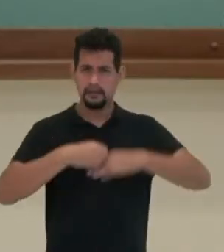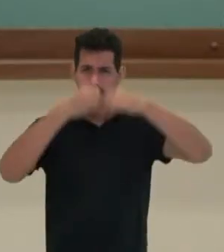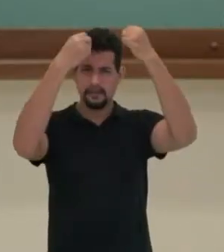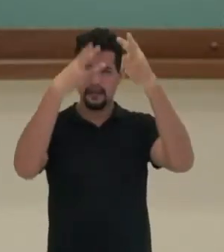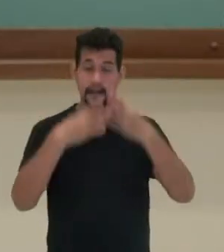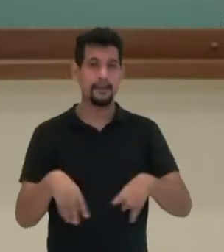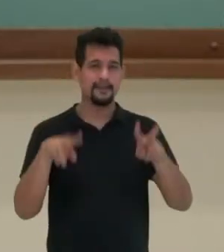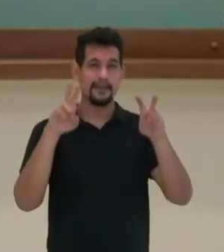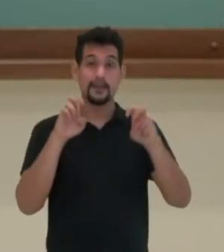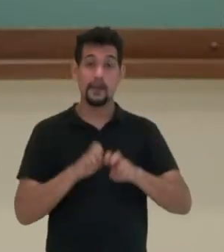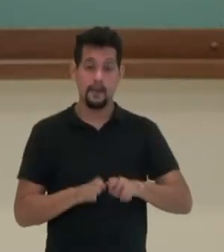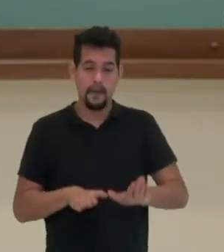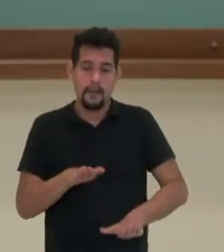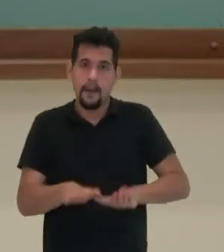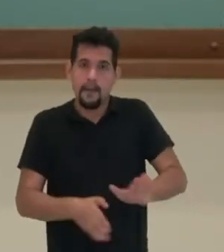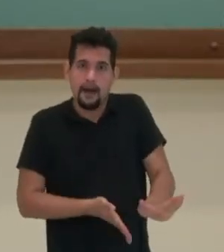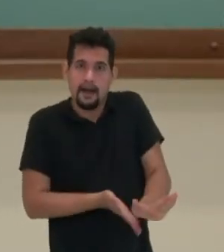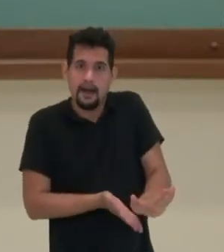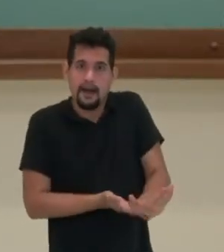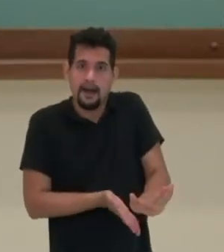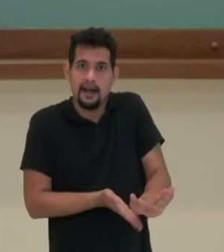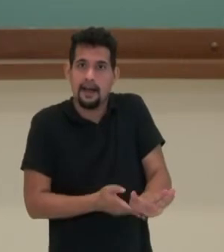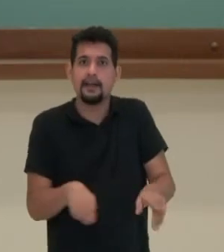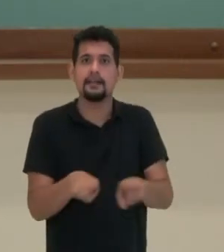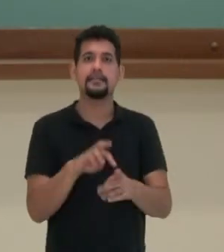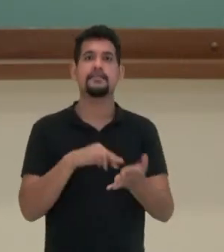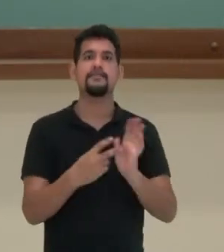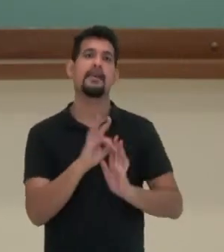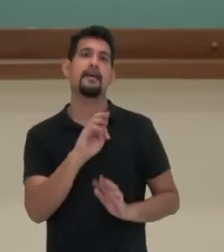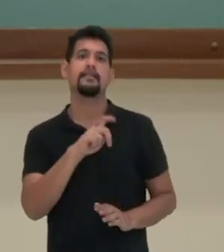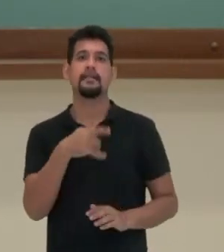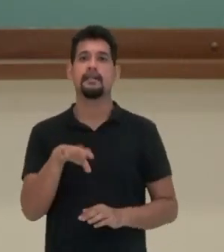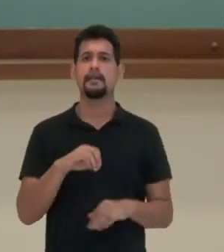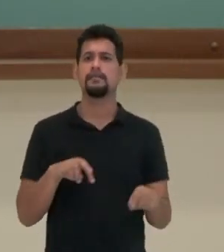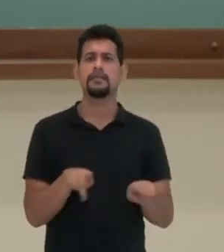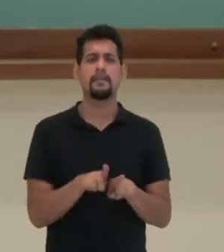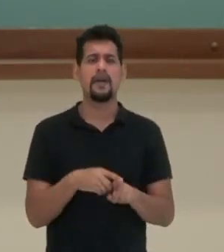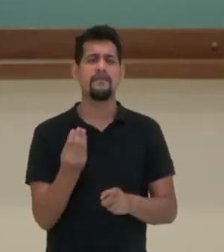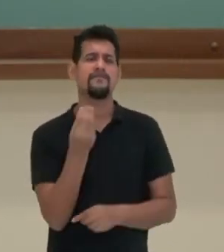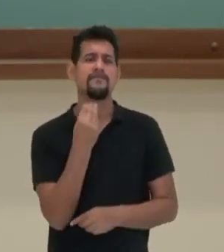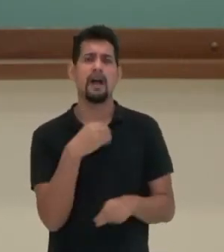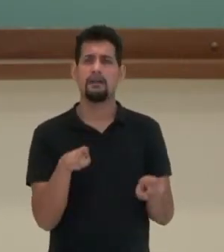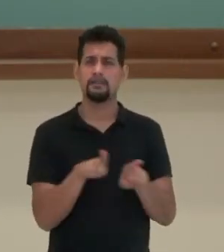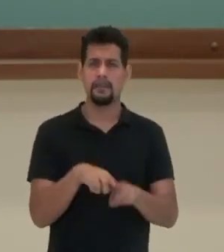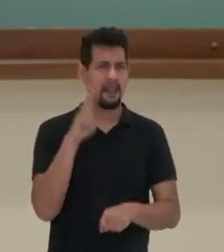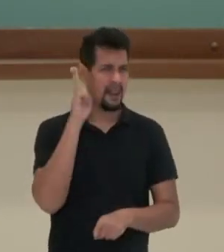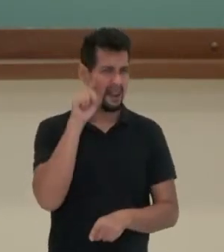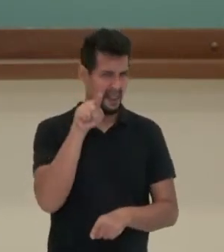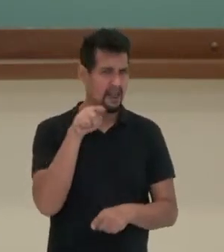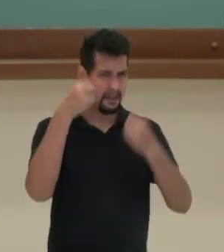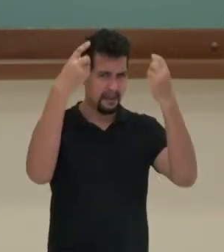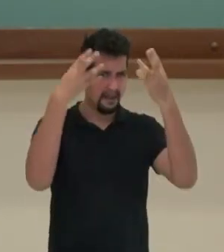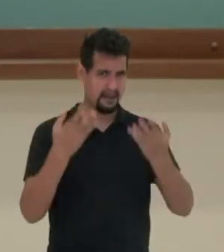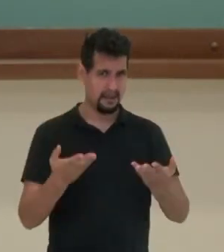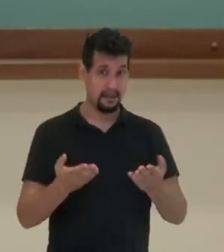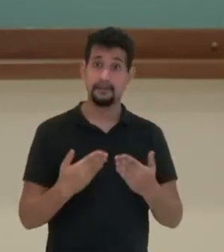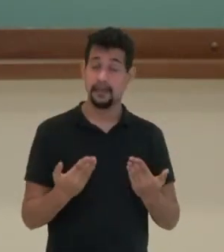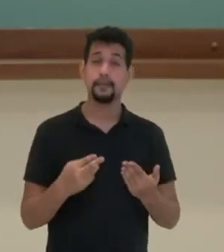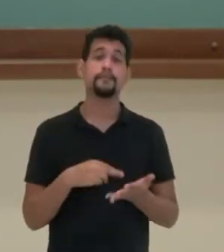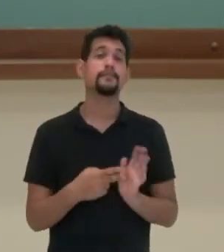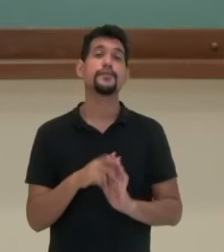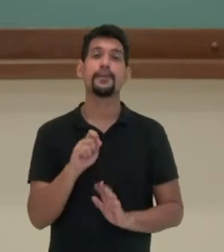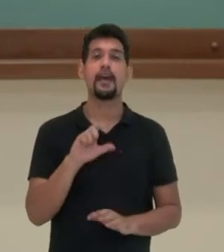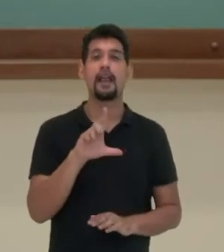de Aquiles? Que ele era um tendão que era o mais vulnerável, mais resistente, mais vulnerável?